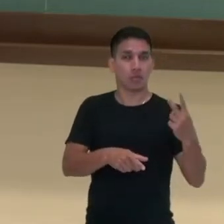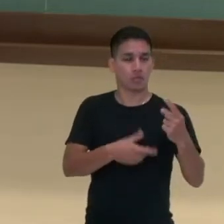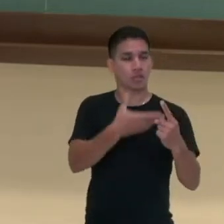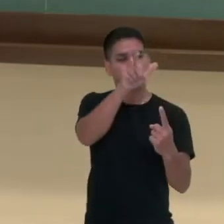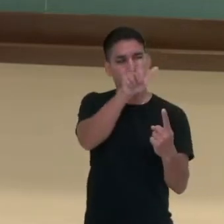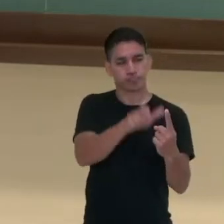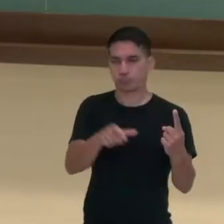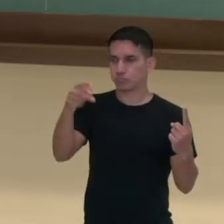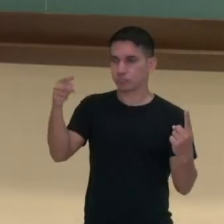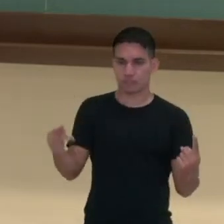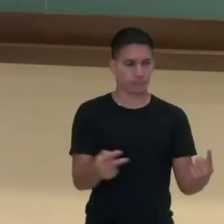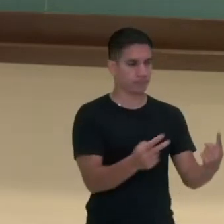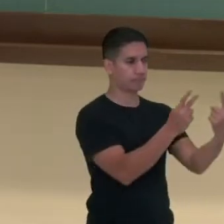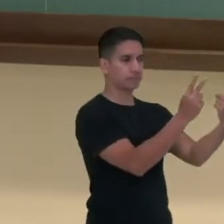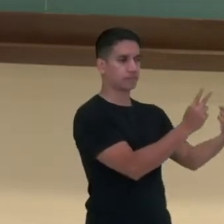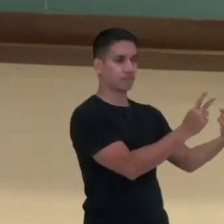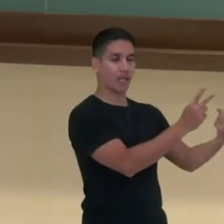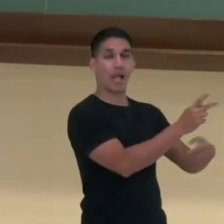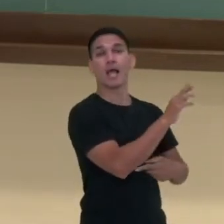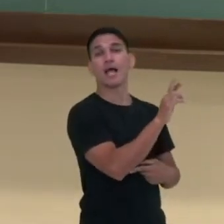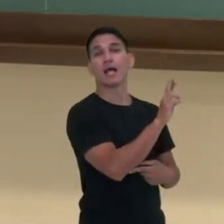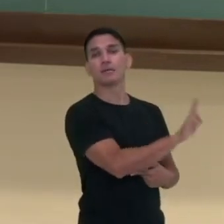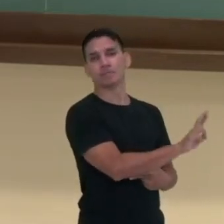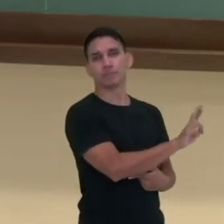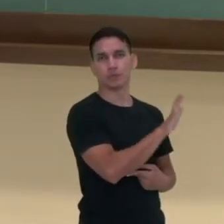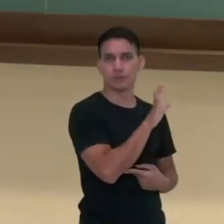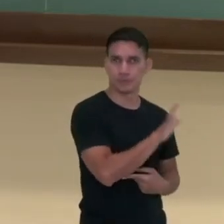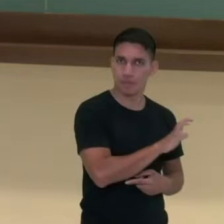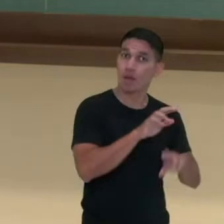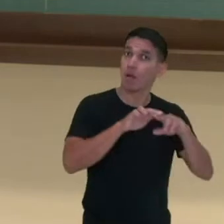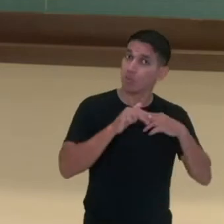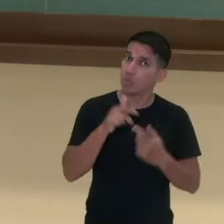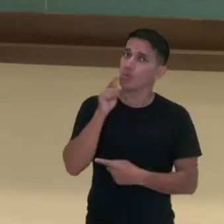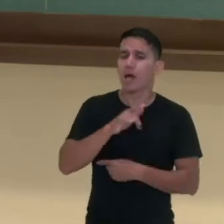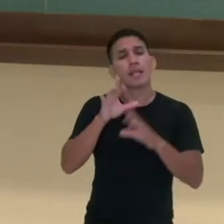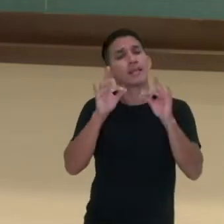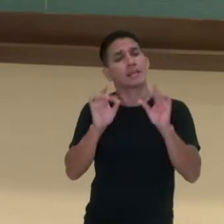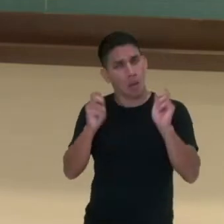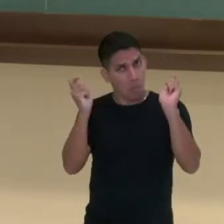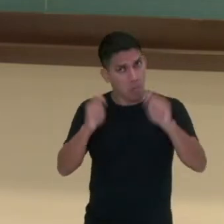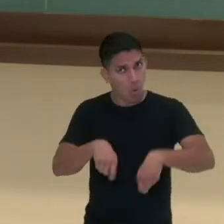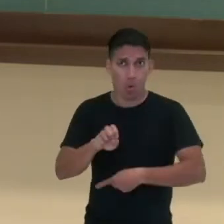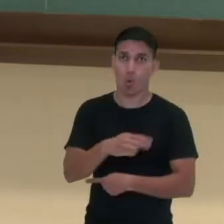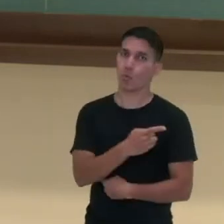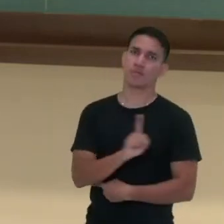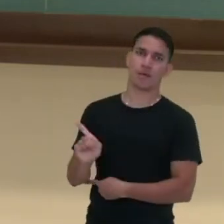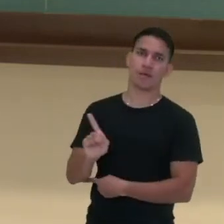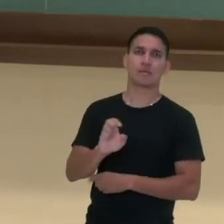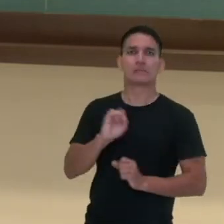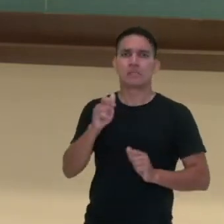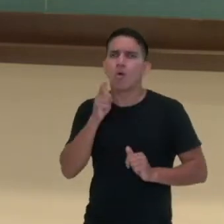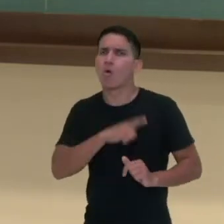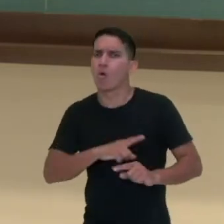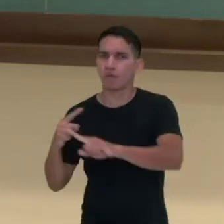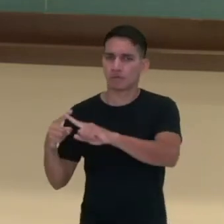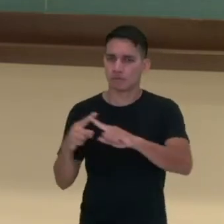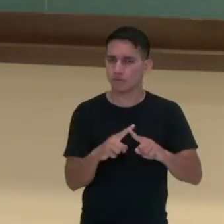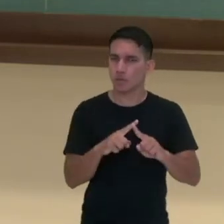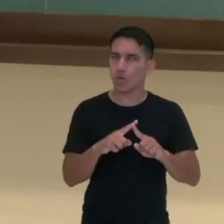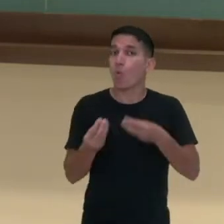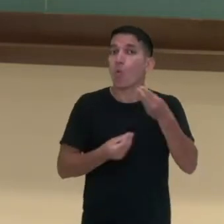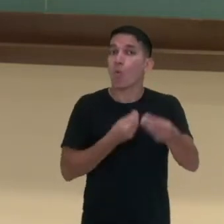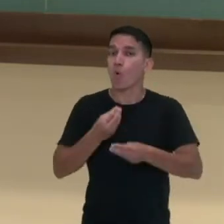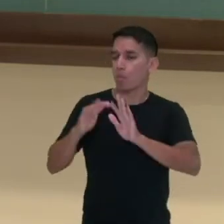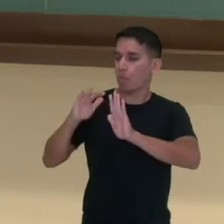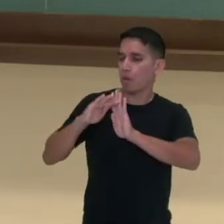será a resultante. Então, esse é o detalhe para a gente saber se a gente pode ou não multiplicar matrizes. Se eu posso multiplicar, qual vai ser a